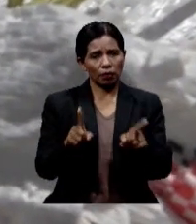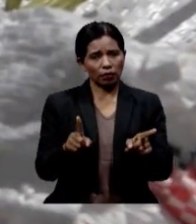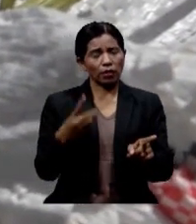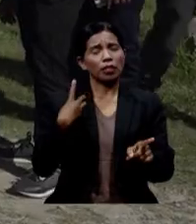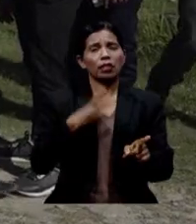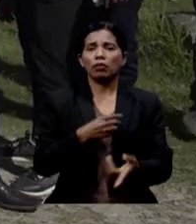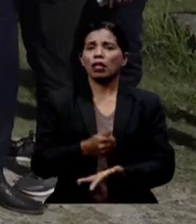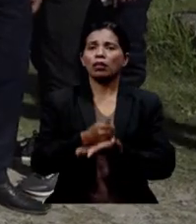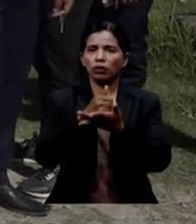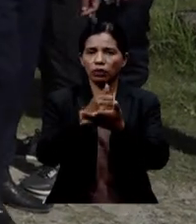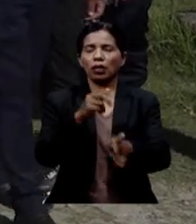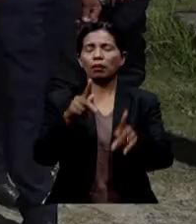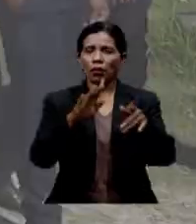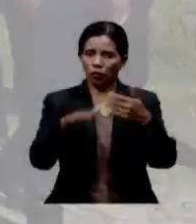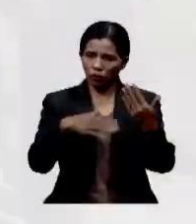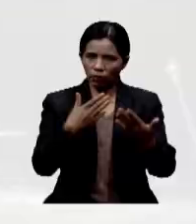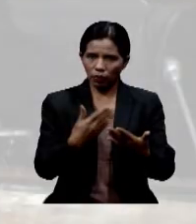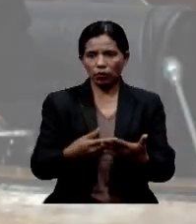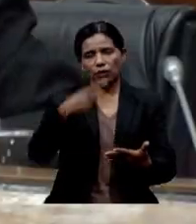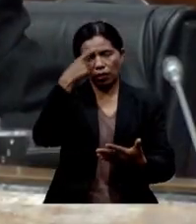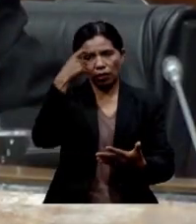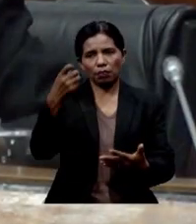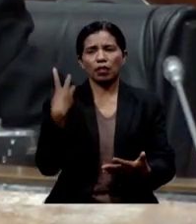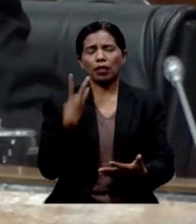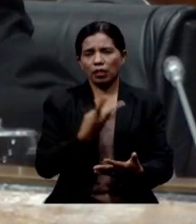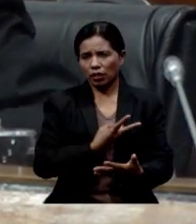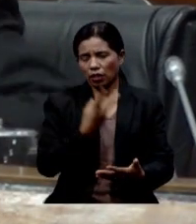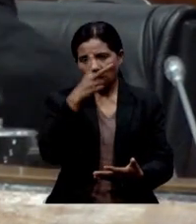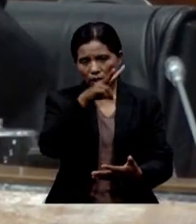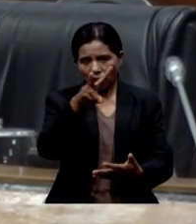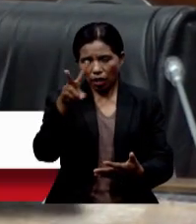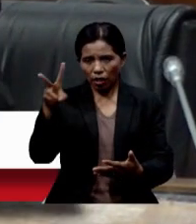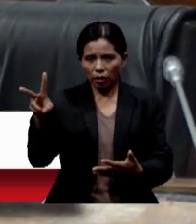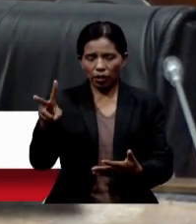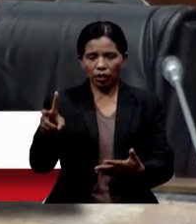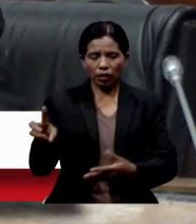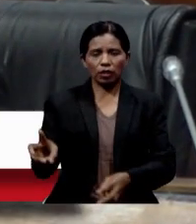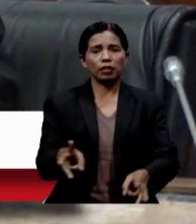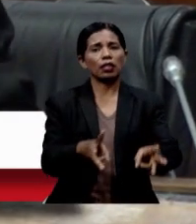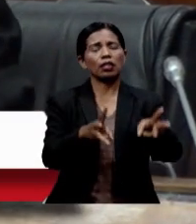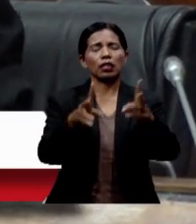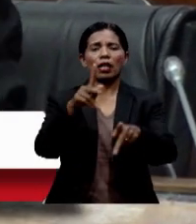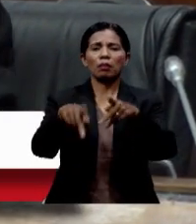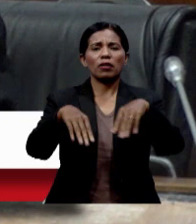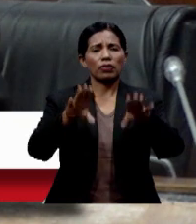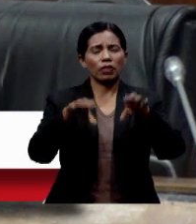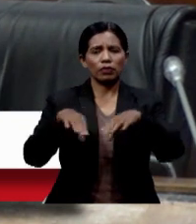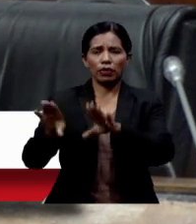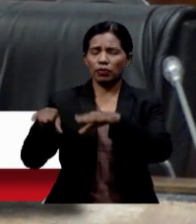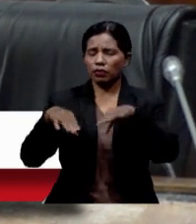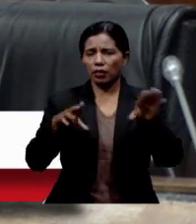povo, também, e da rei, no longe, né, fã, que